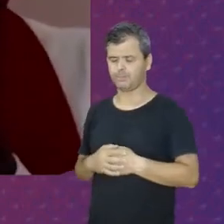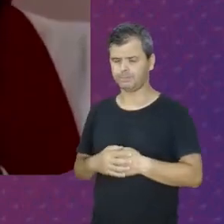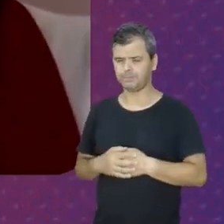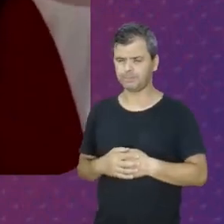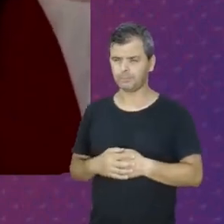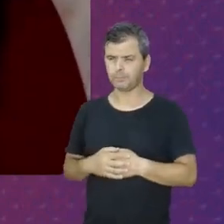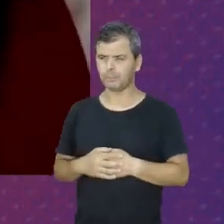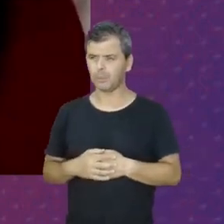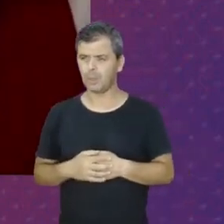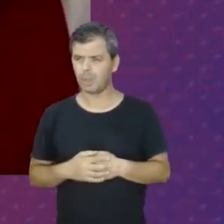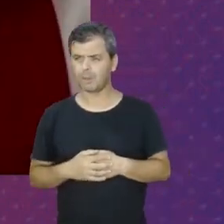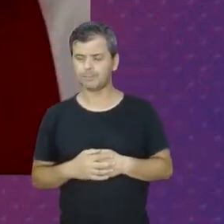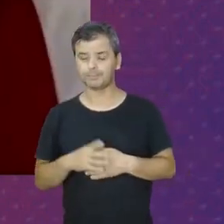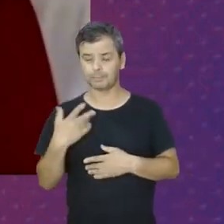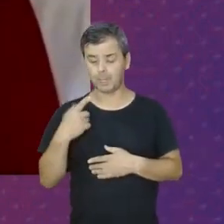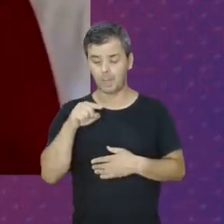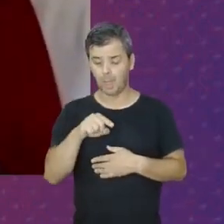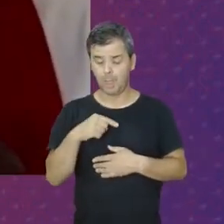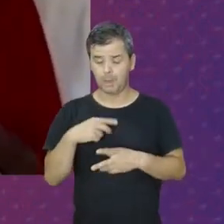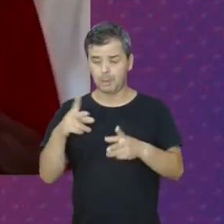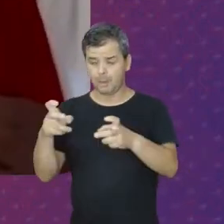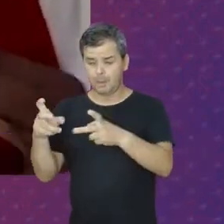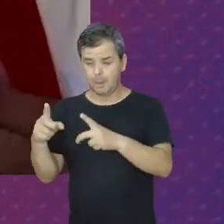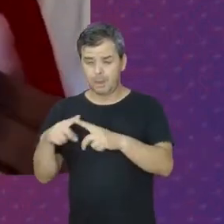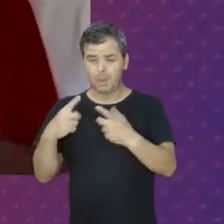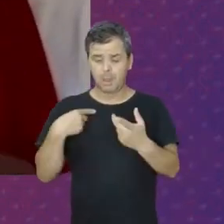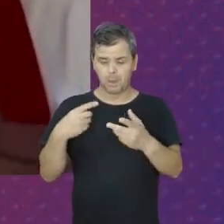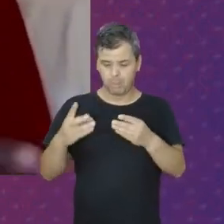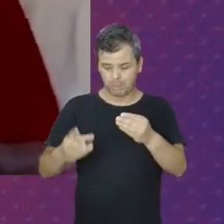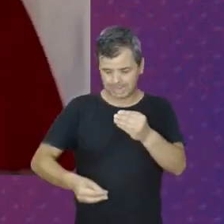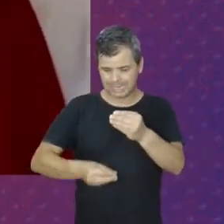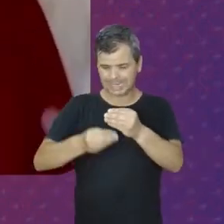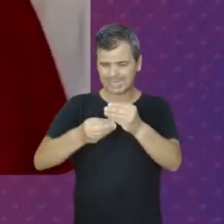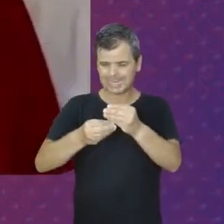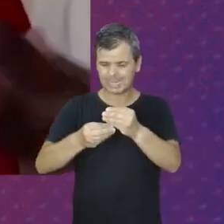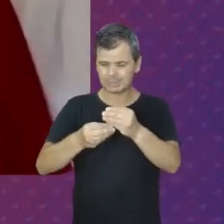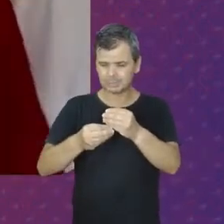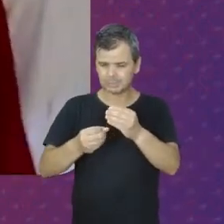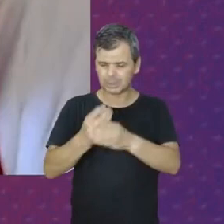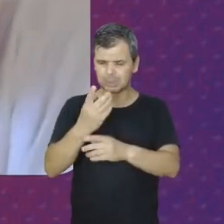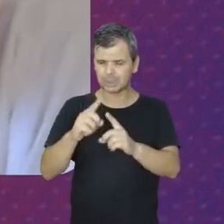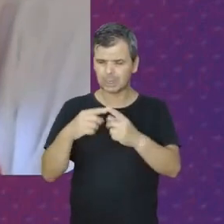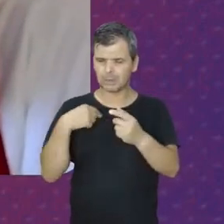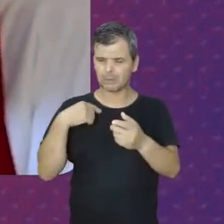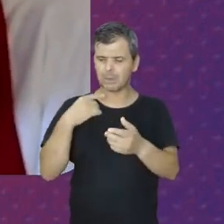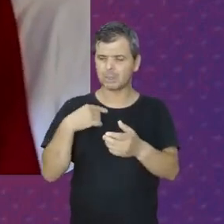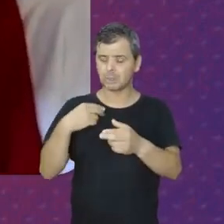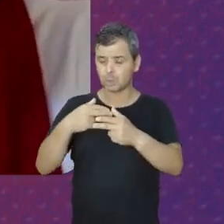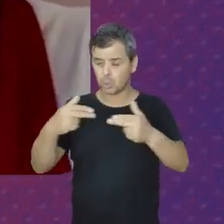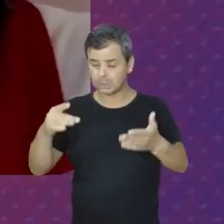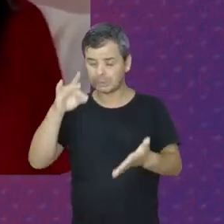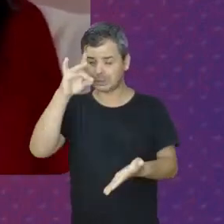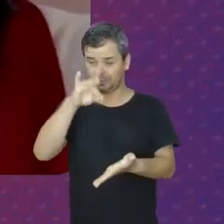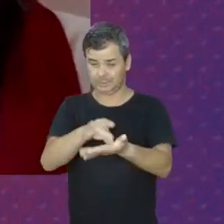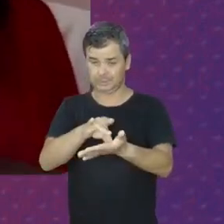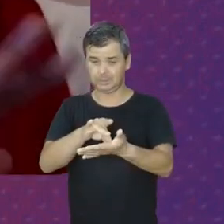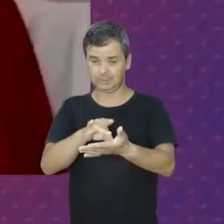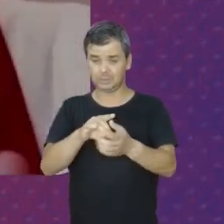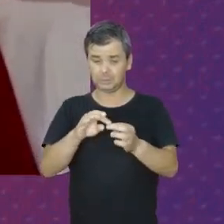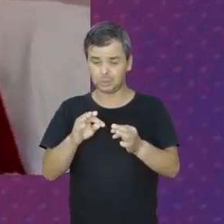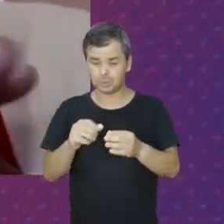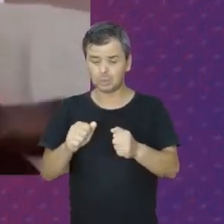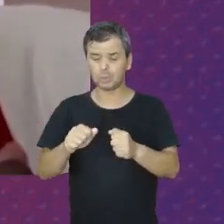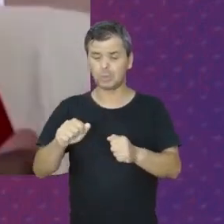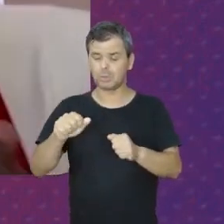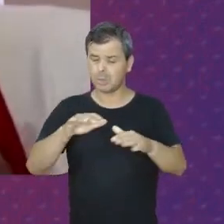a gente pode perceber que a implementação de medidas de ações afirmativas, elas podem se dar em